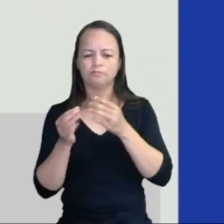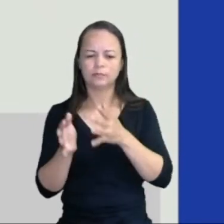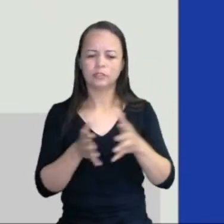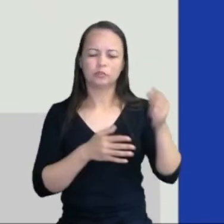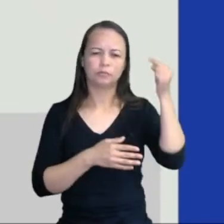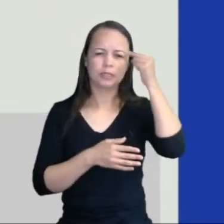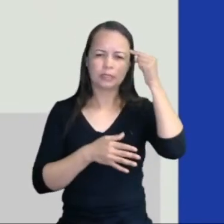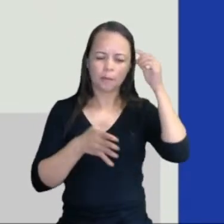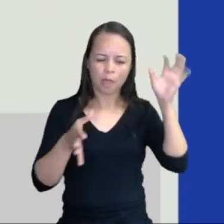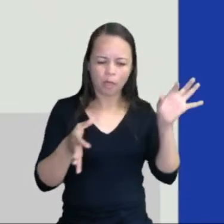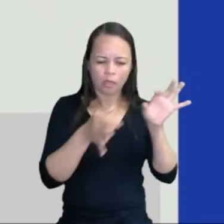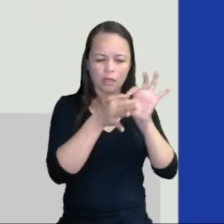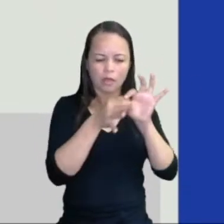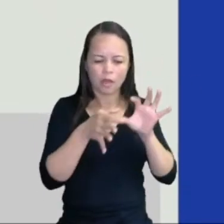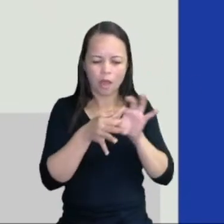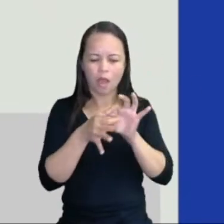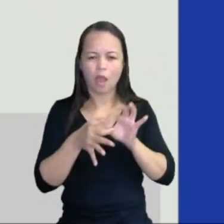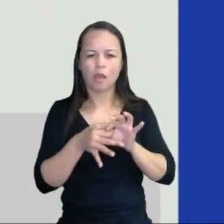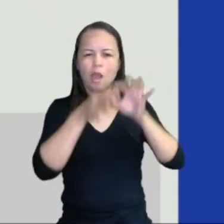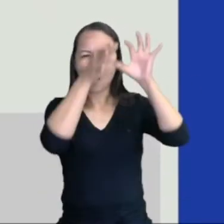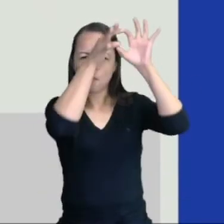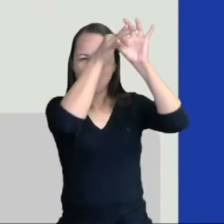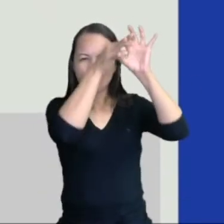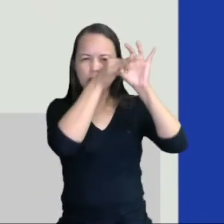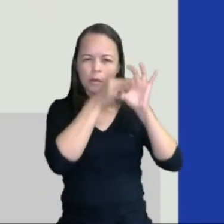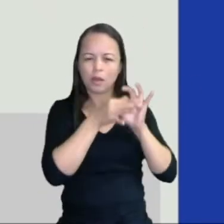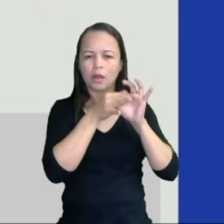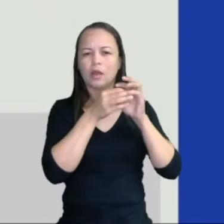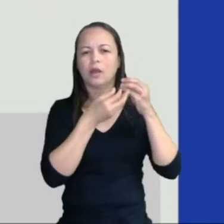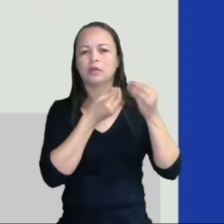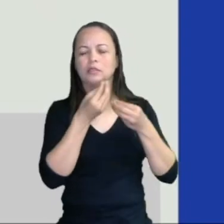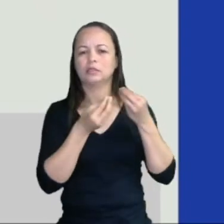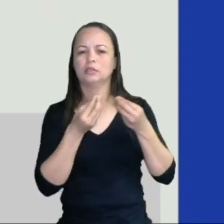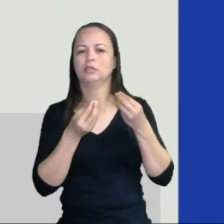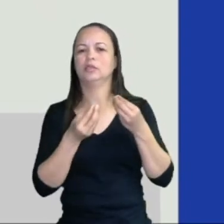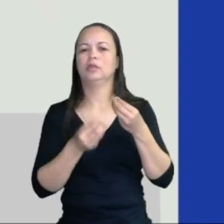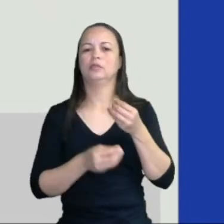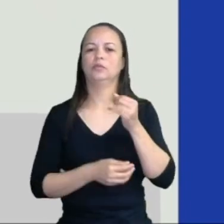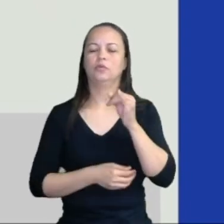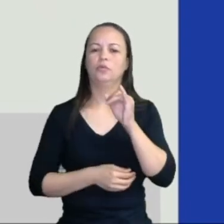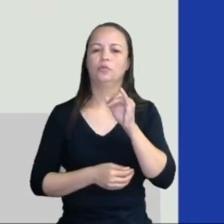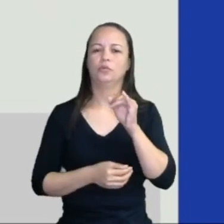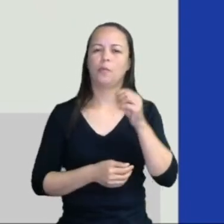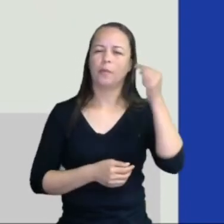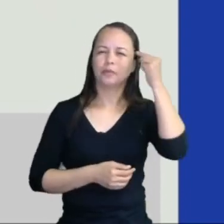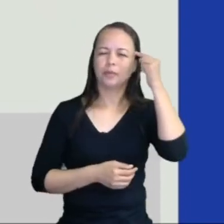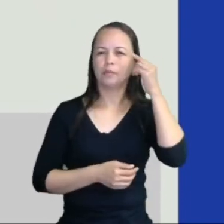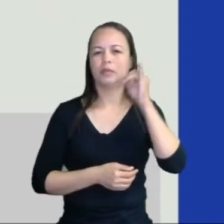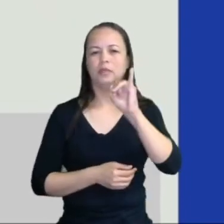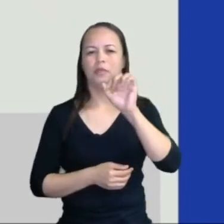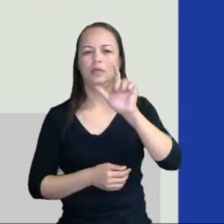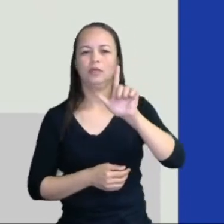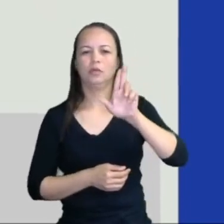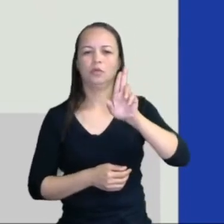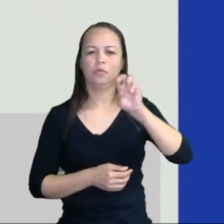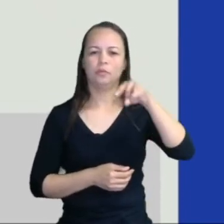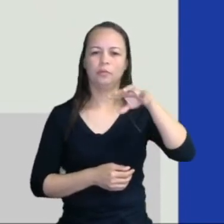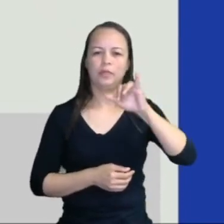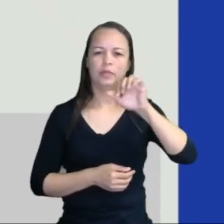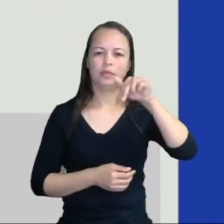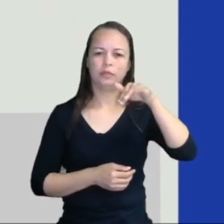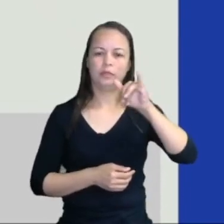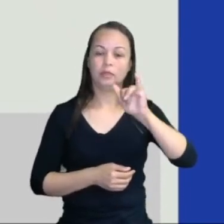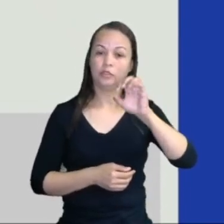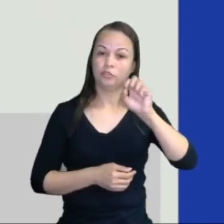se unem, sobretudo o pensamento iluminista, ali no século XVIII, aquele que valorizava a razão,